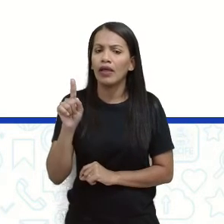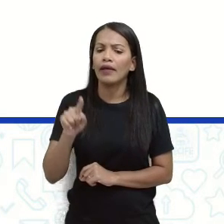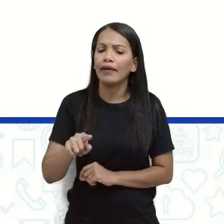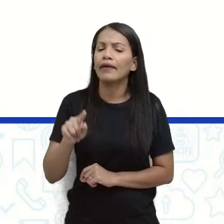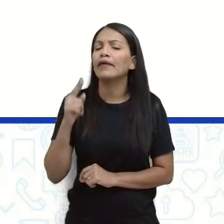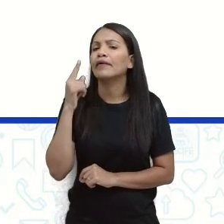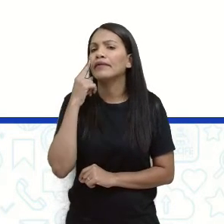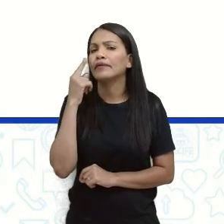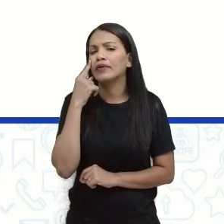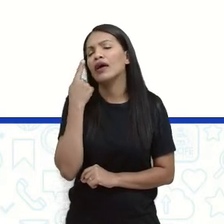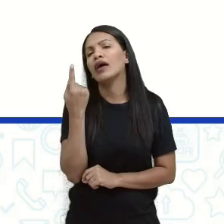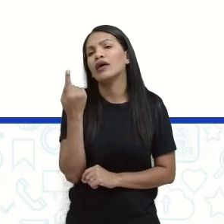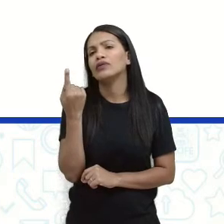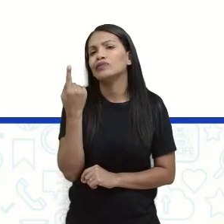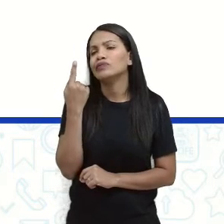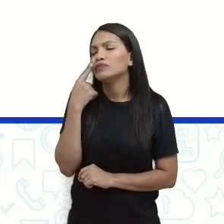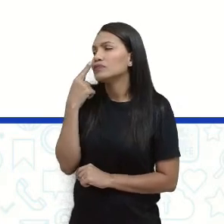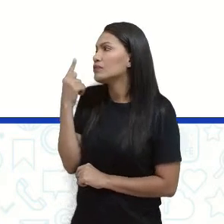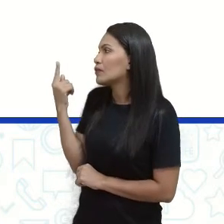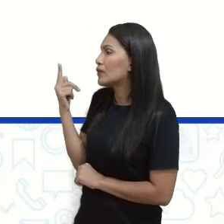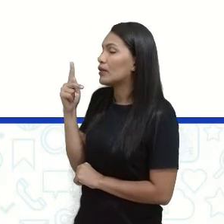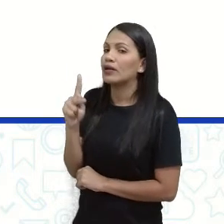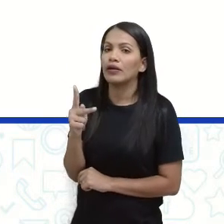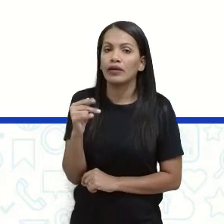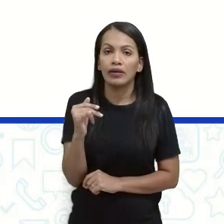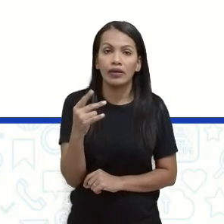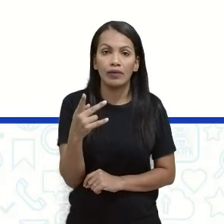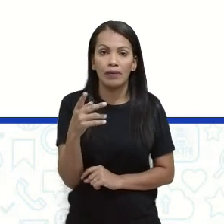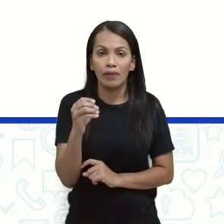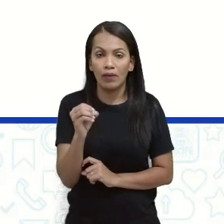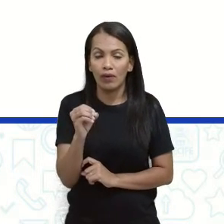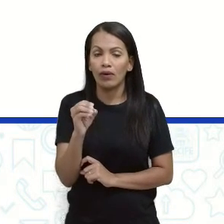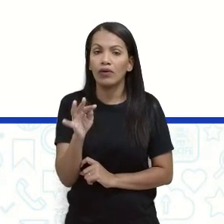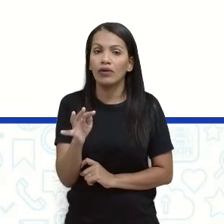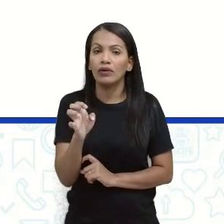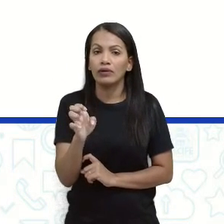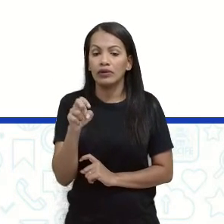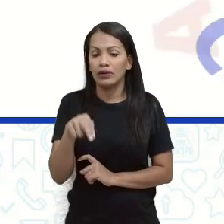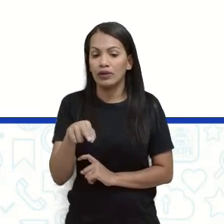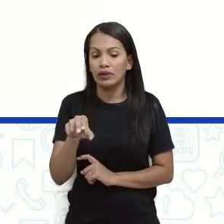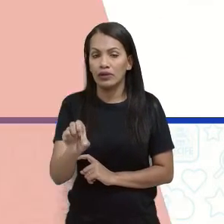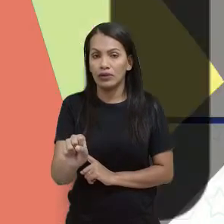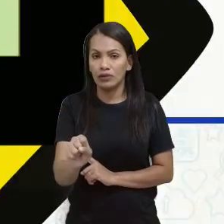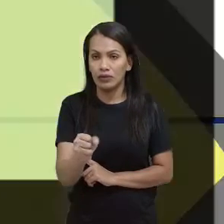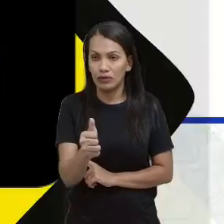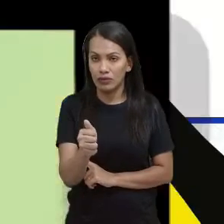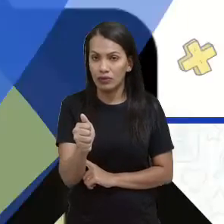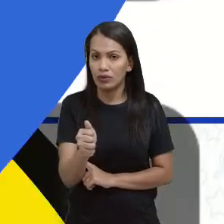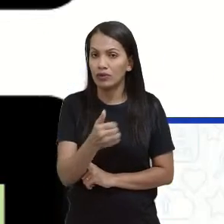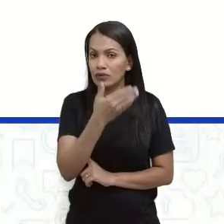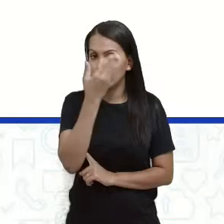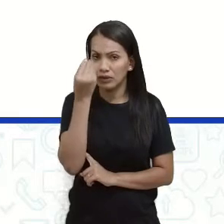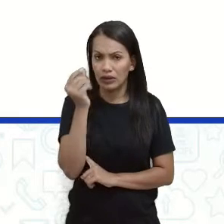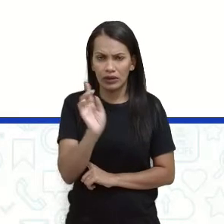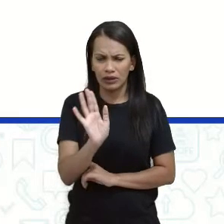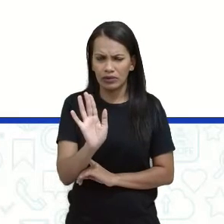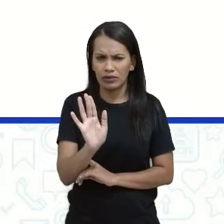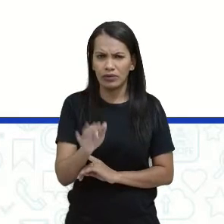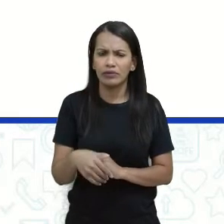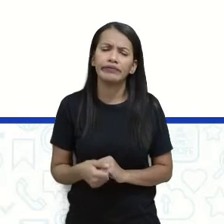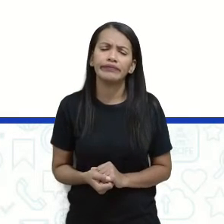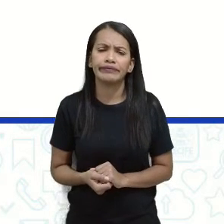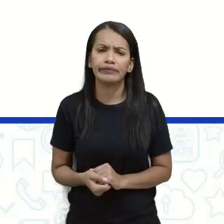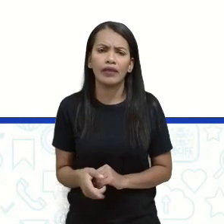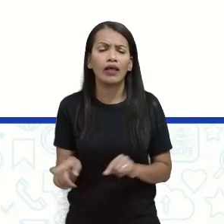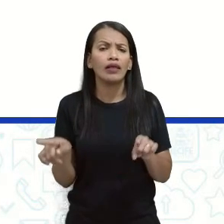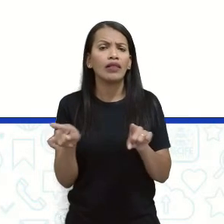dos catetos ao quadrado. A soma dos catetos ao quadrado, lembra disso, tá bom? Não esquece isso aí. Além disso,